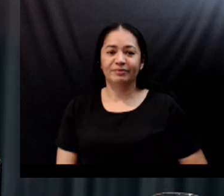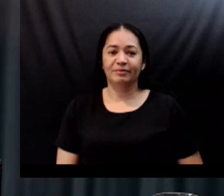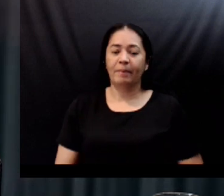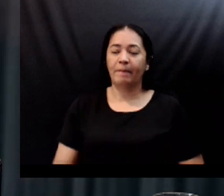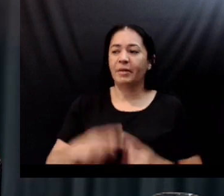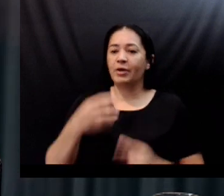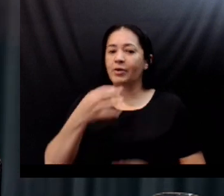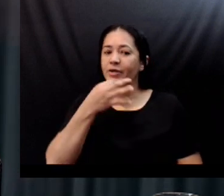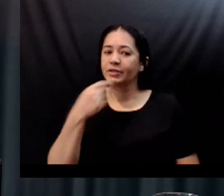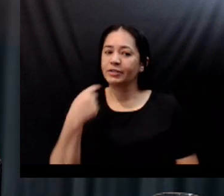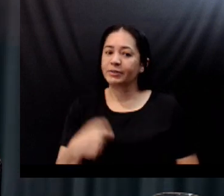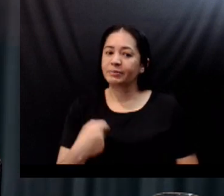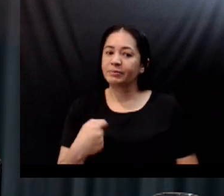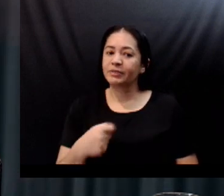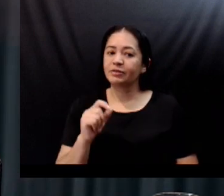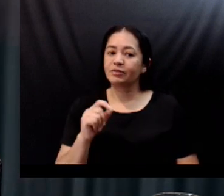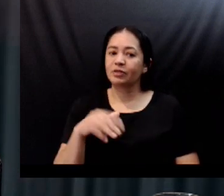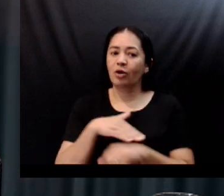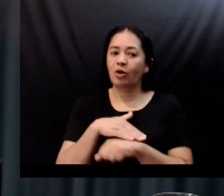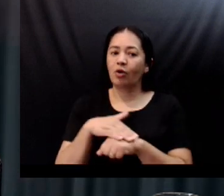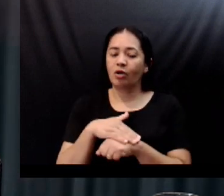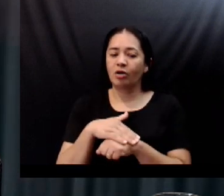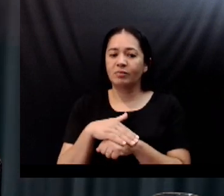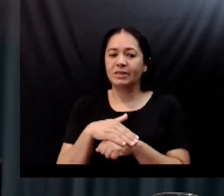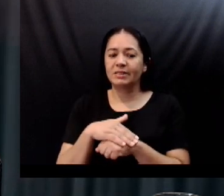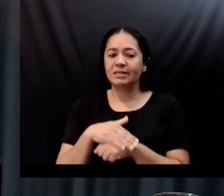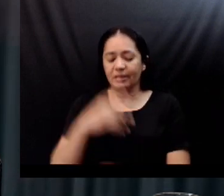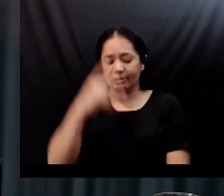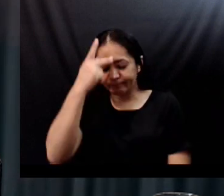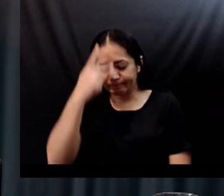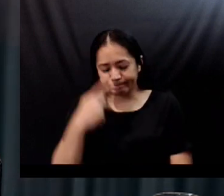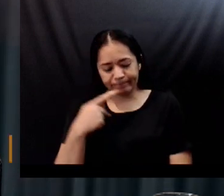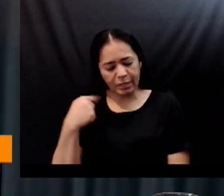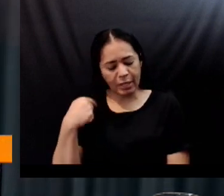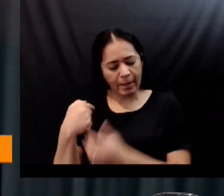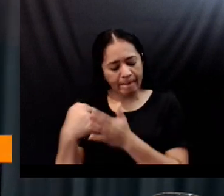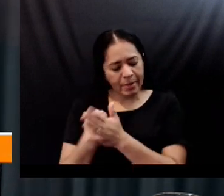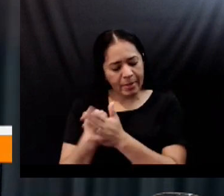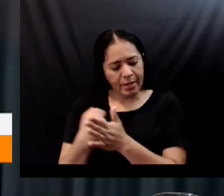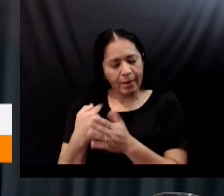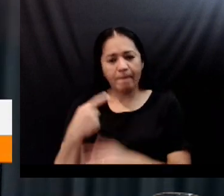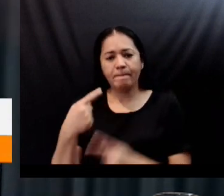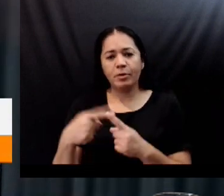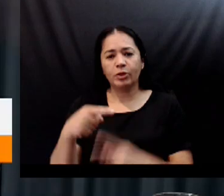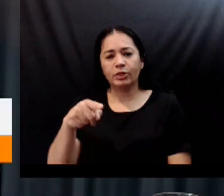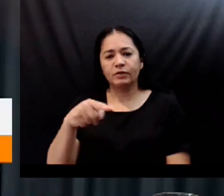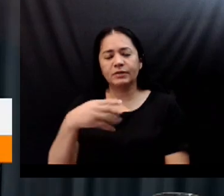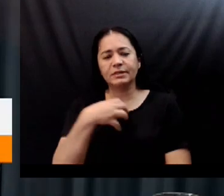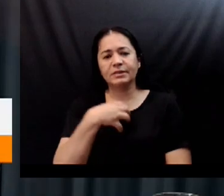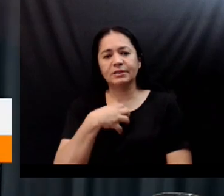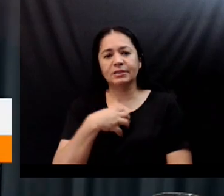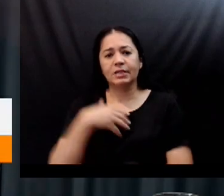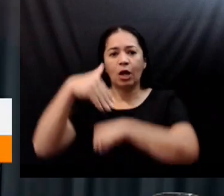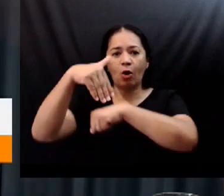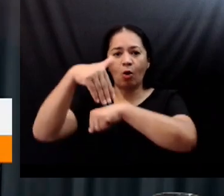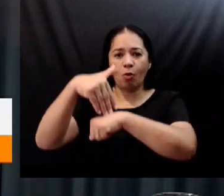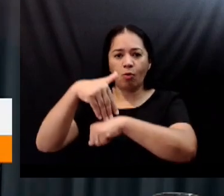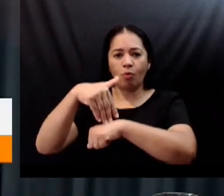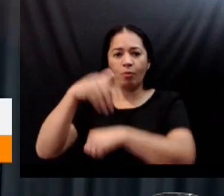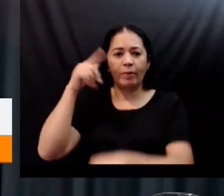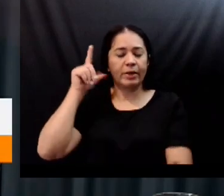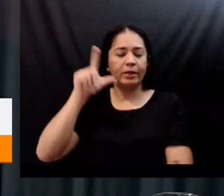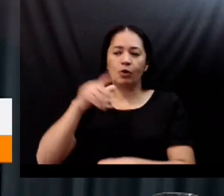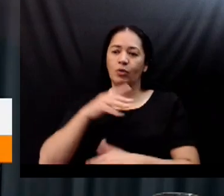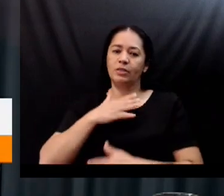precisa conversar com si mesmo e você entender por que que você está sentindo isso. Não se culpe por não conseguir descansar. Entenda